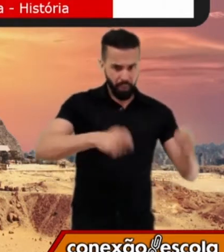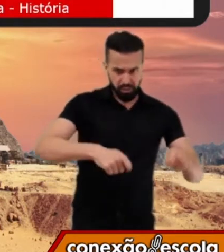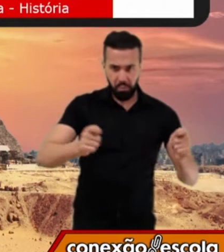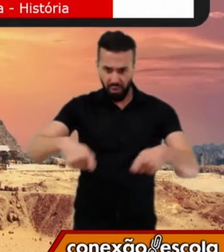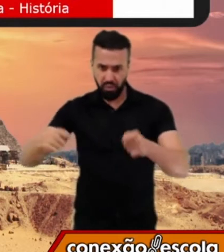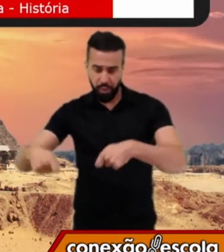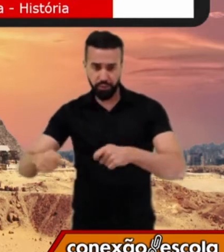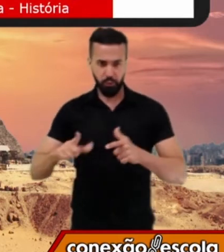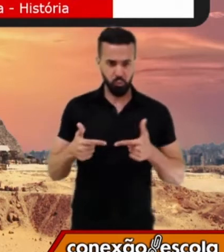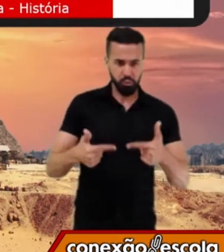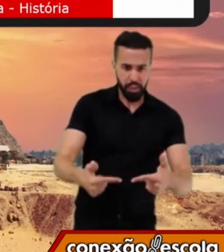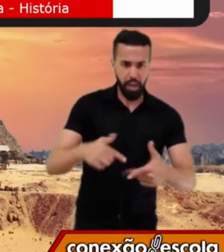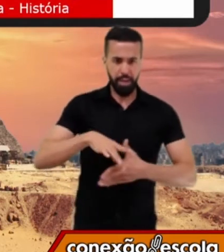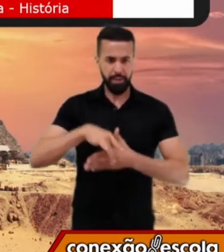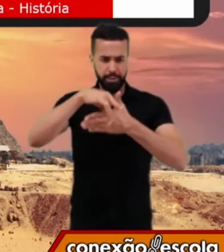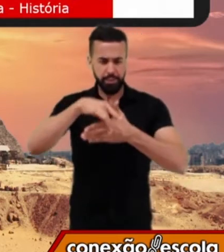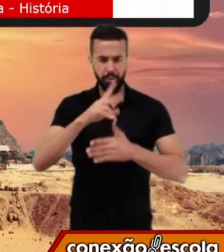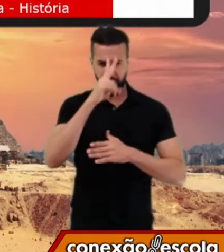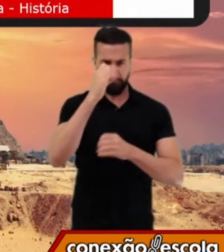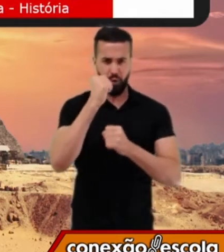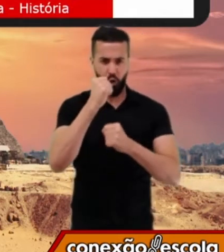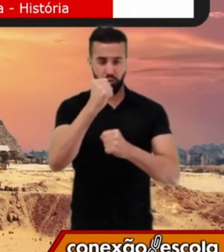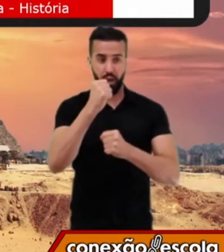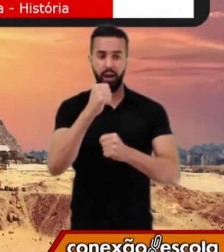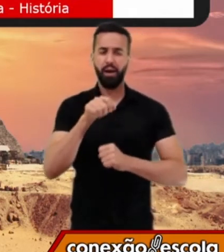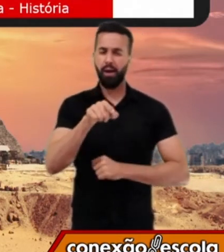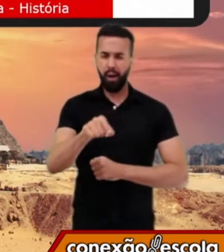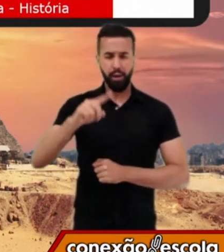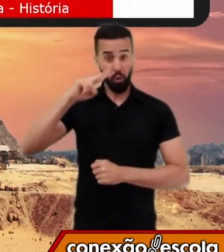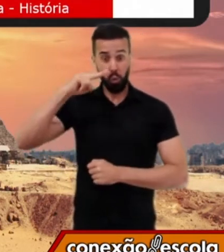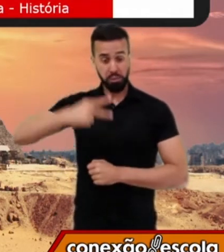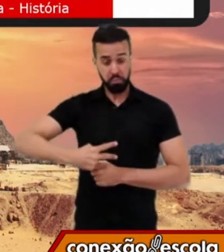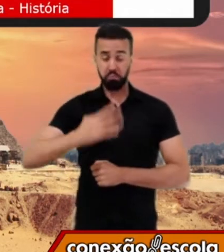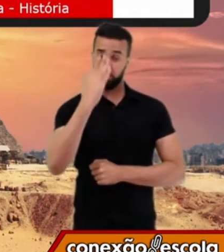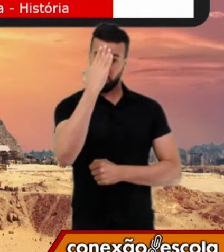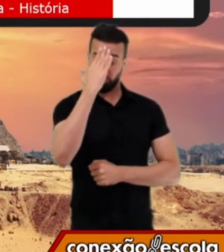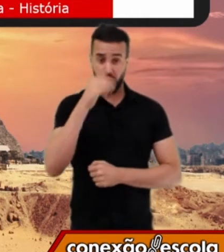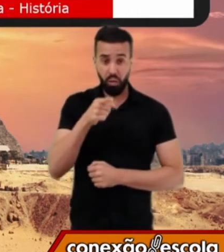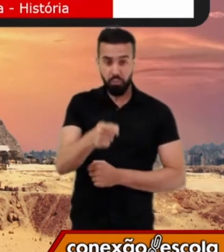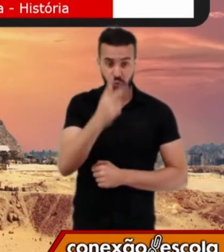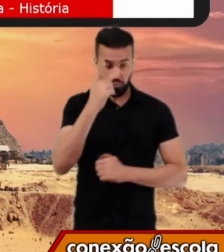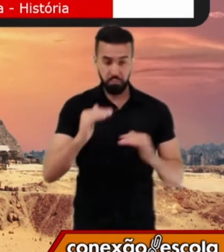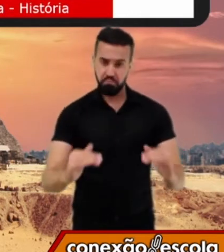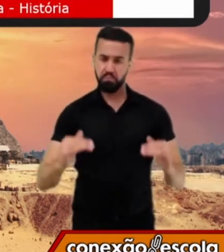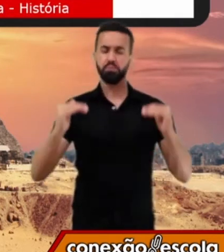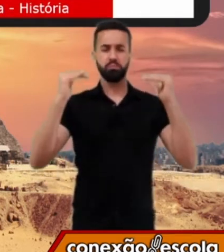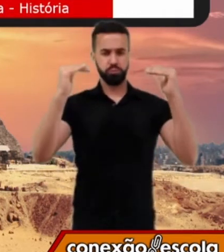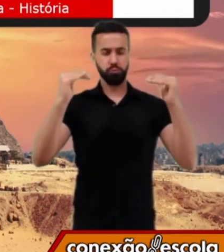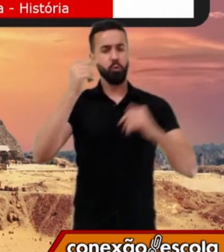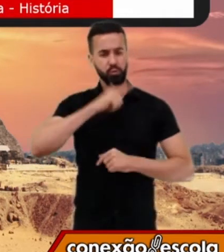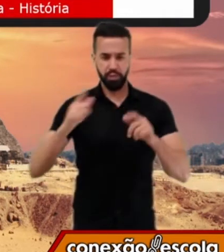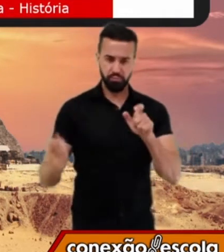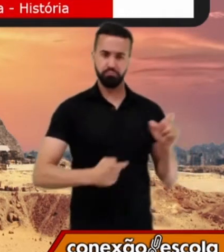sua capacidade de liderança, você passava a ser reconhecido e assim conseguia elevar a sua patente dentro do